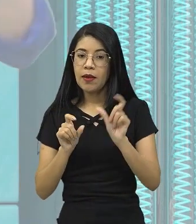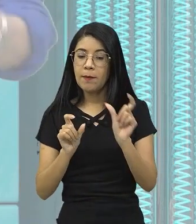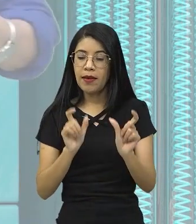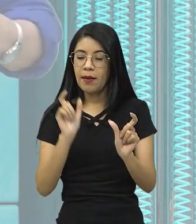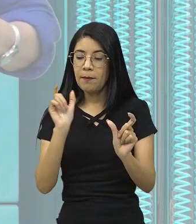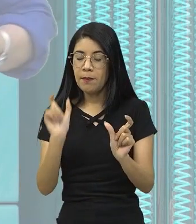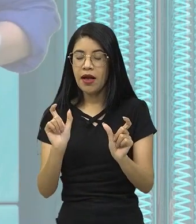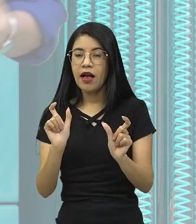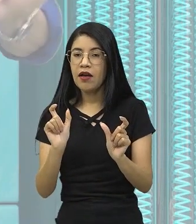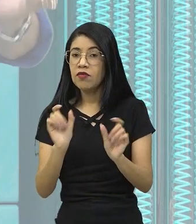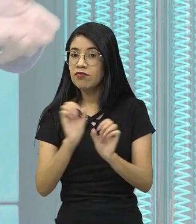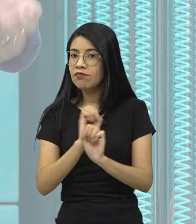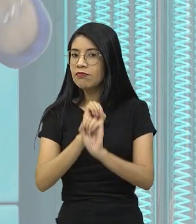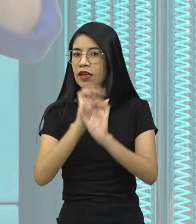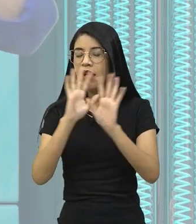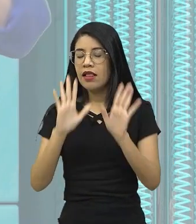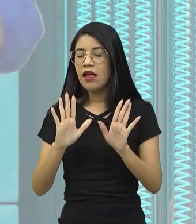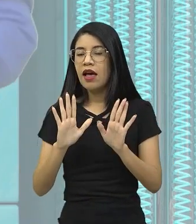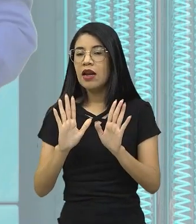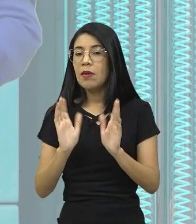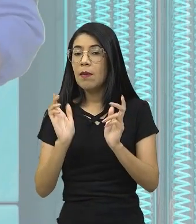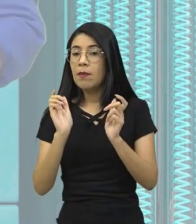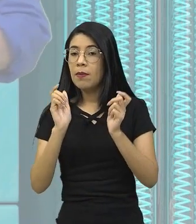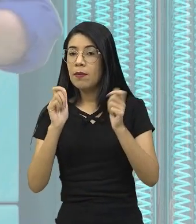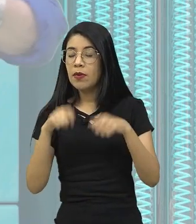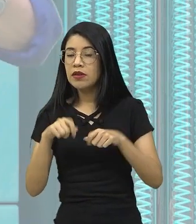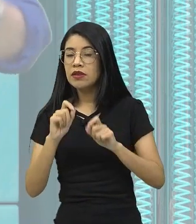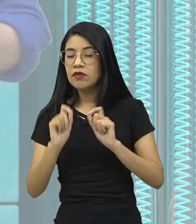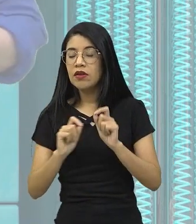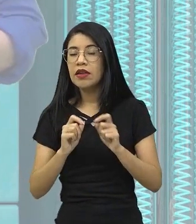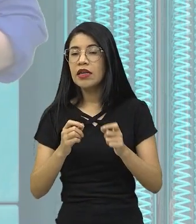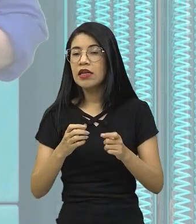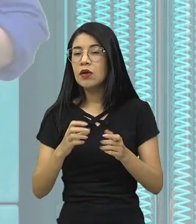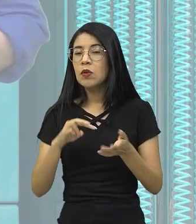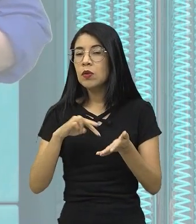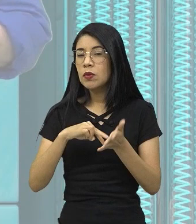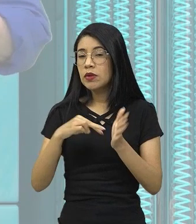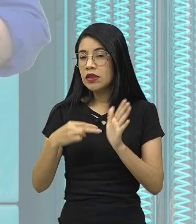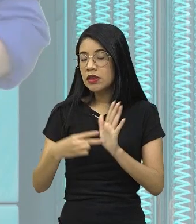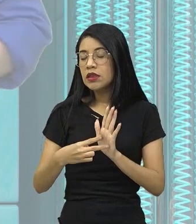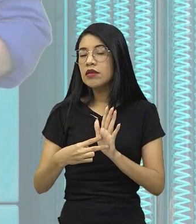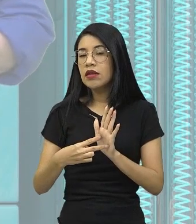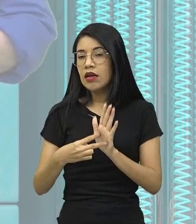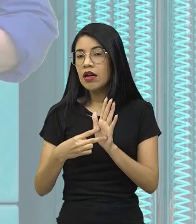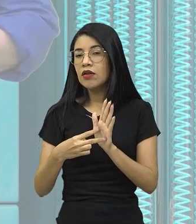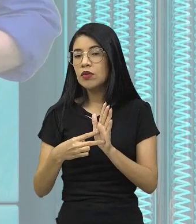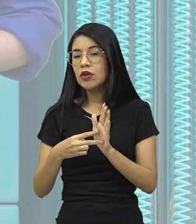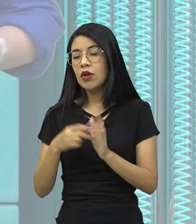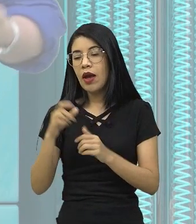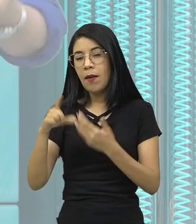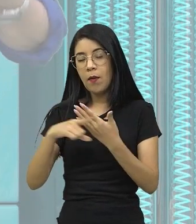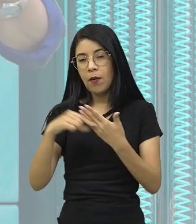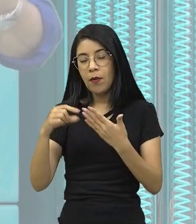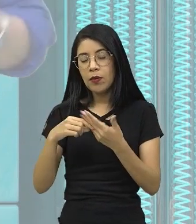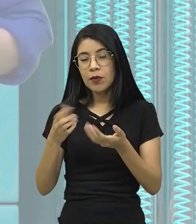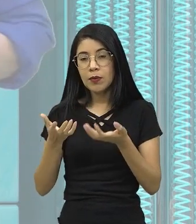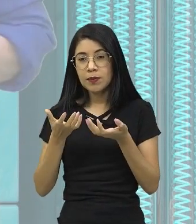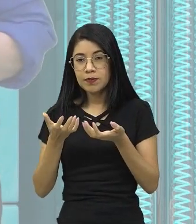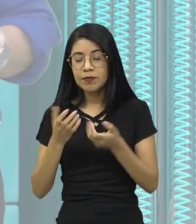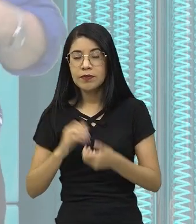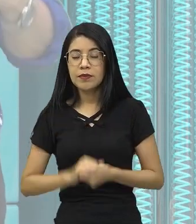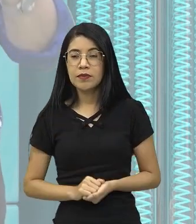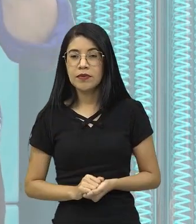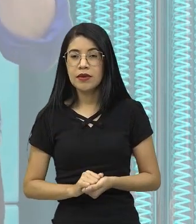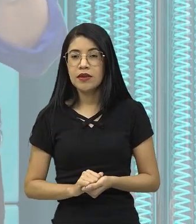foi precisa para produzir o sentido desejado pelo autor. Então,